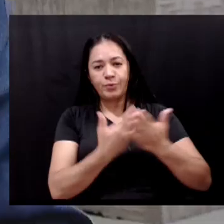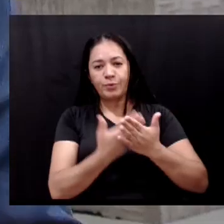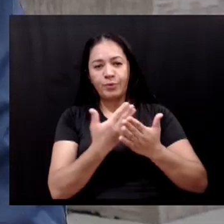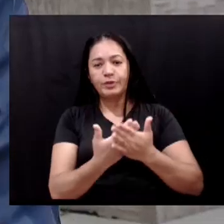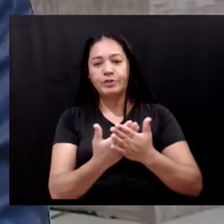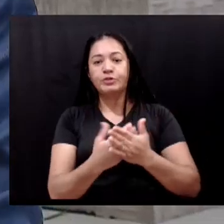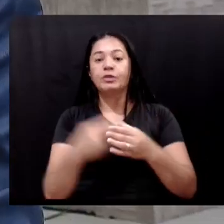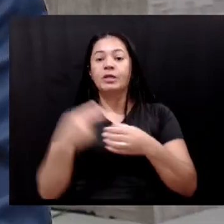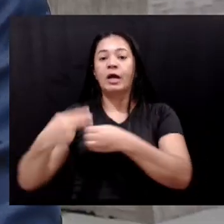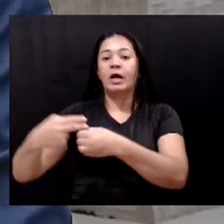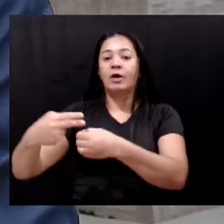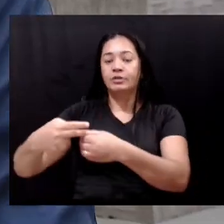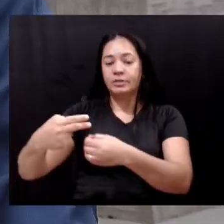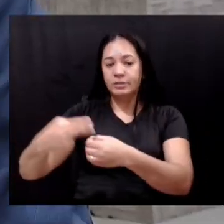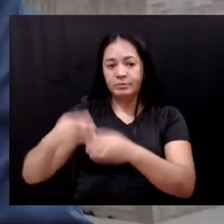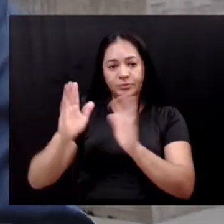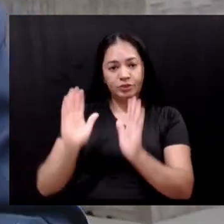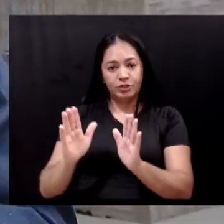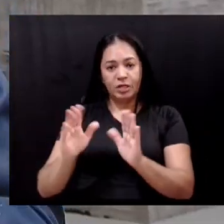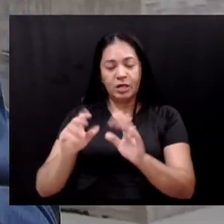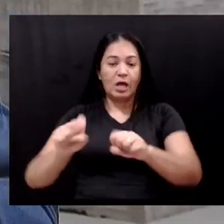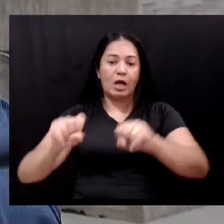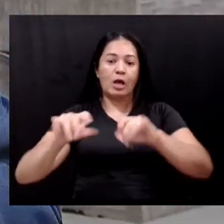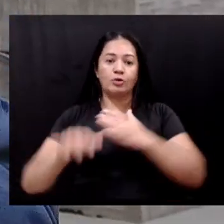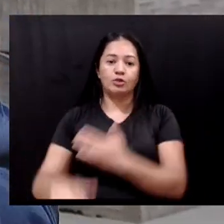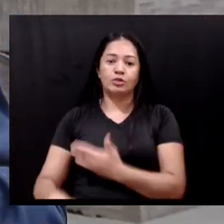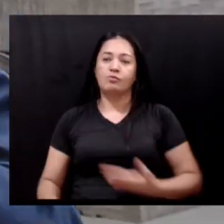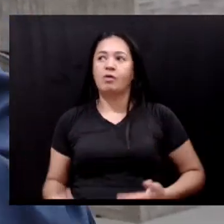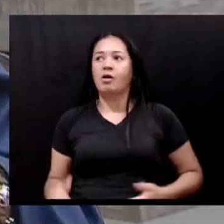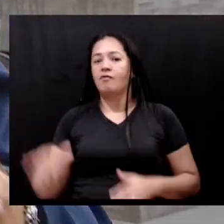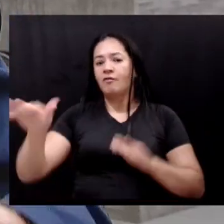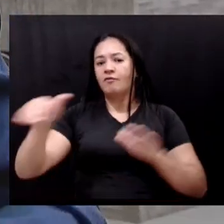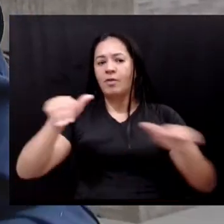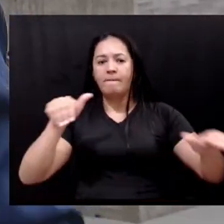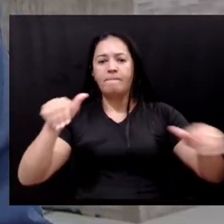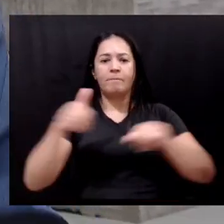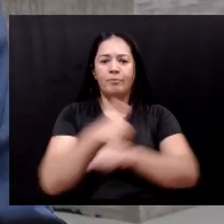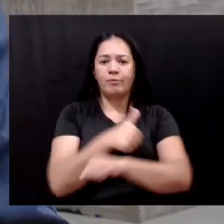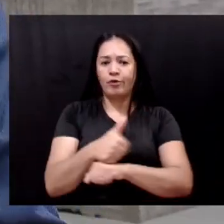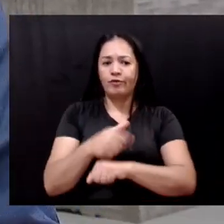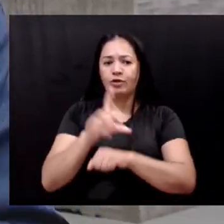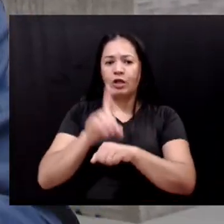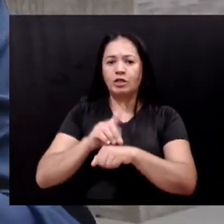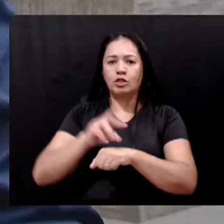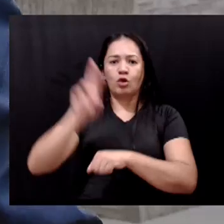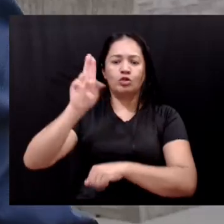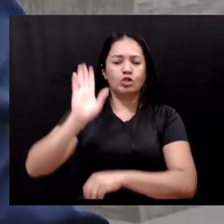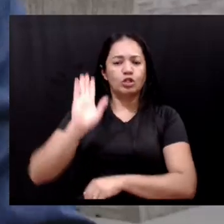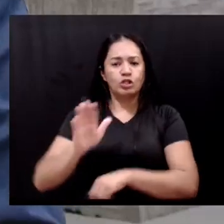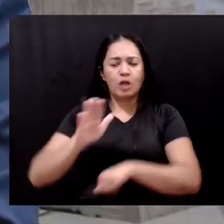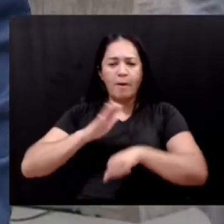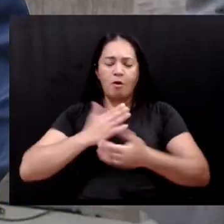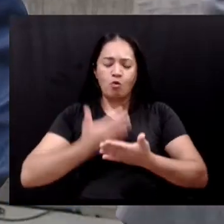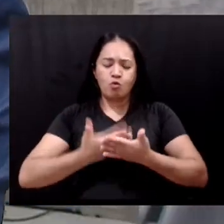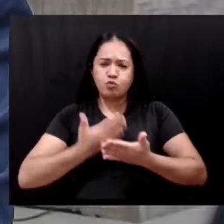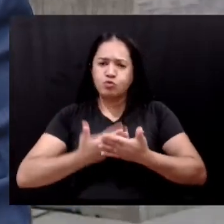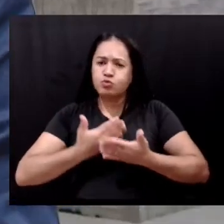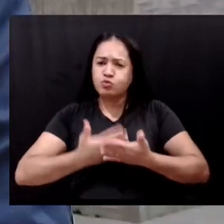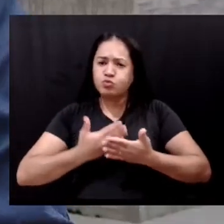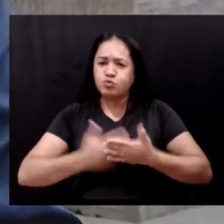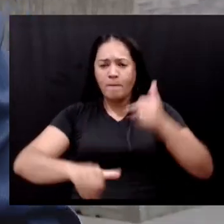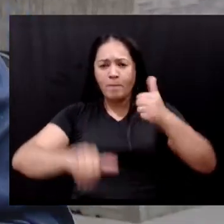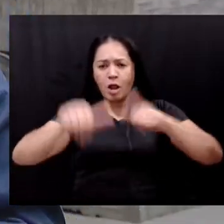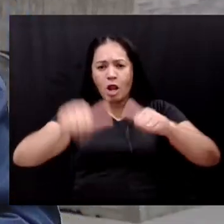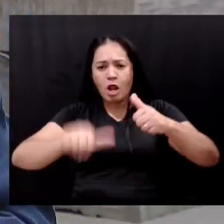pública, virão, né, doutores, pessoas que já estão fazendo todo esse estudo, toda essa análise será